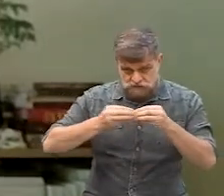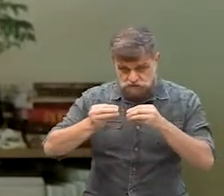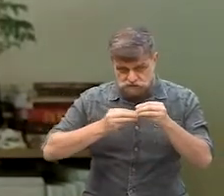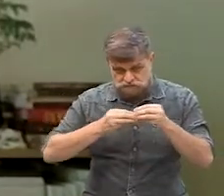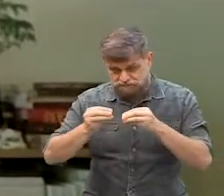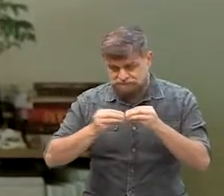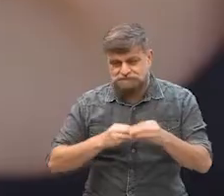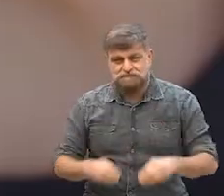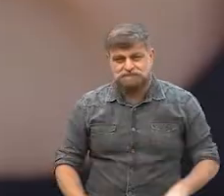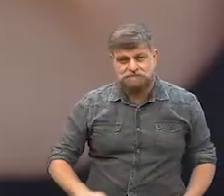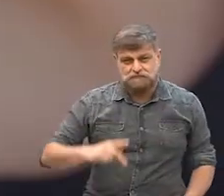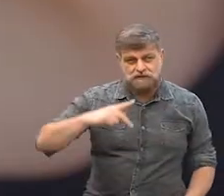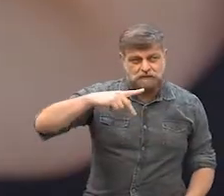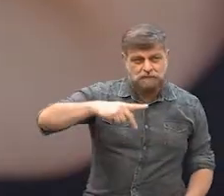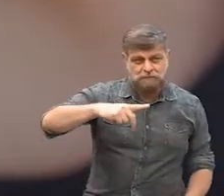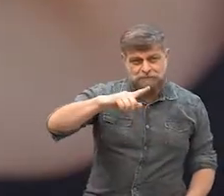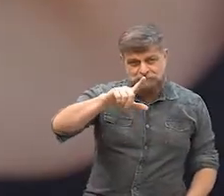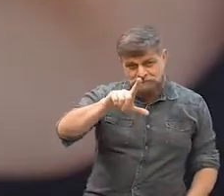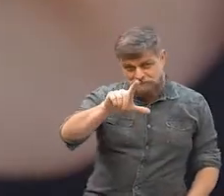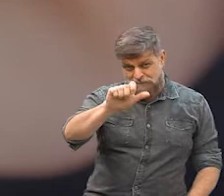gente analisa,